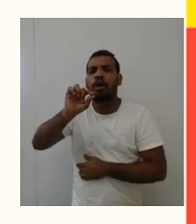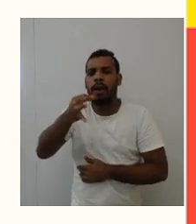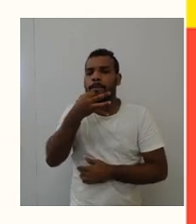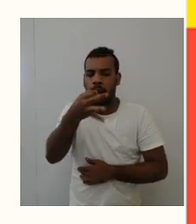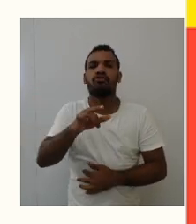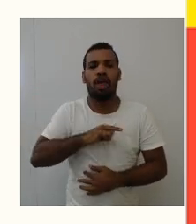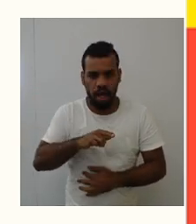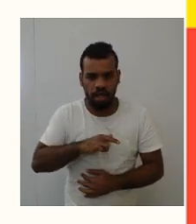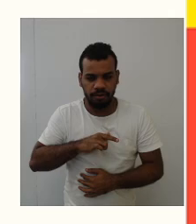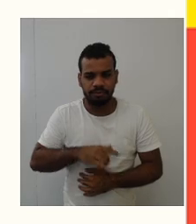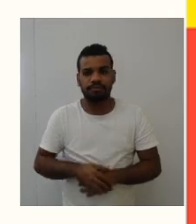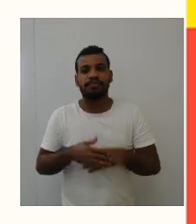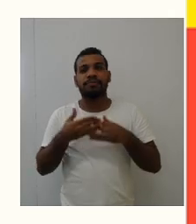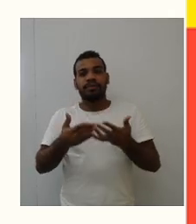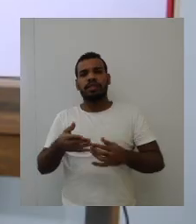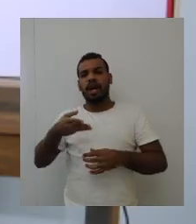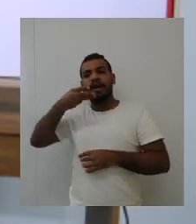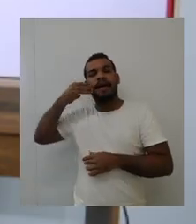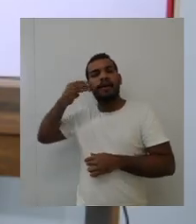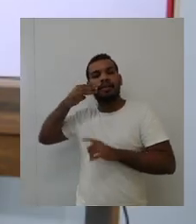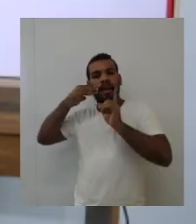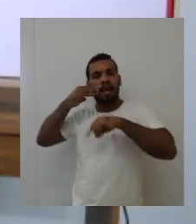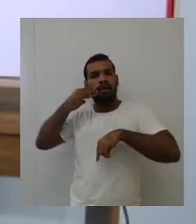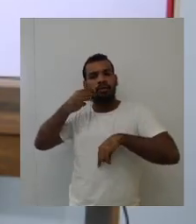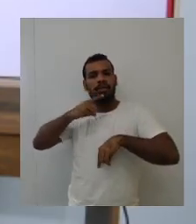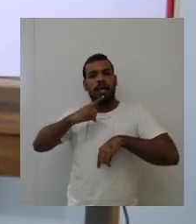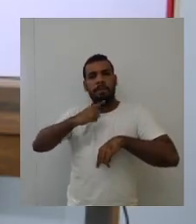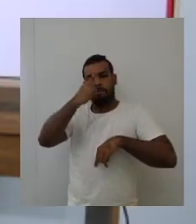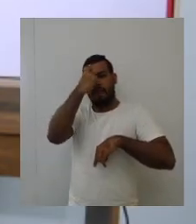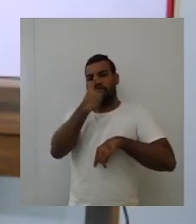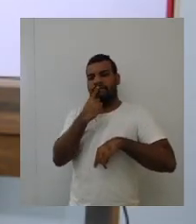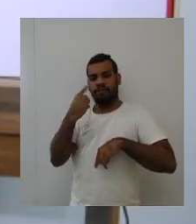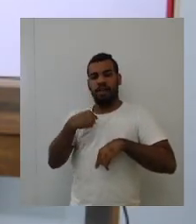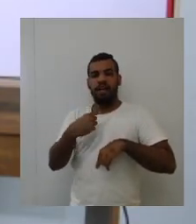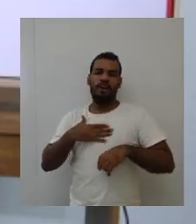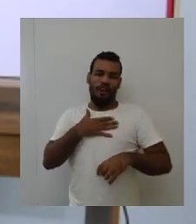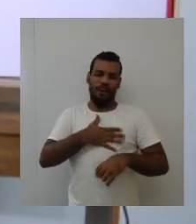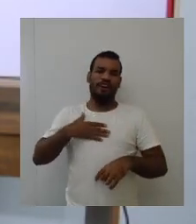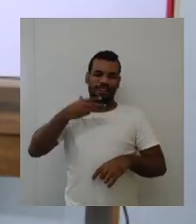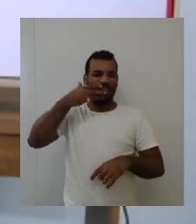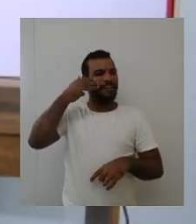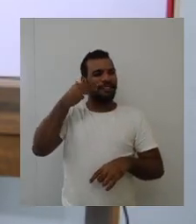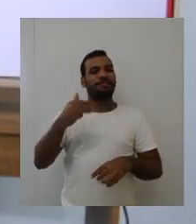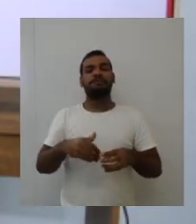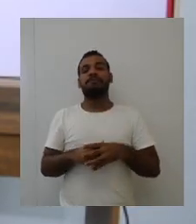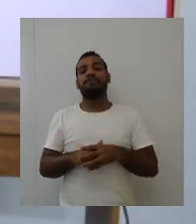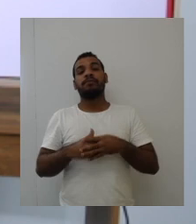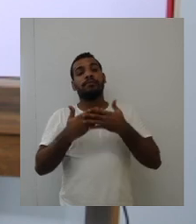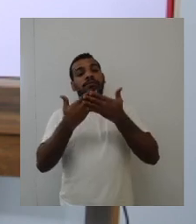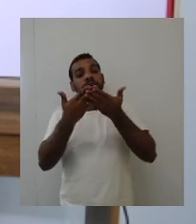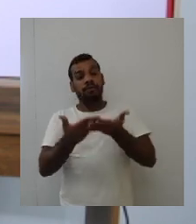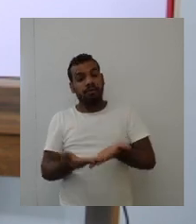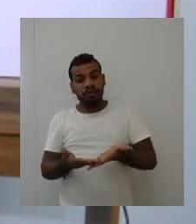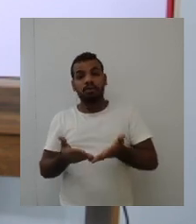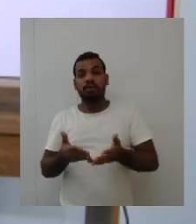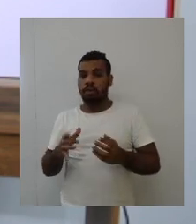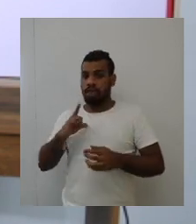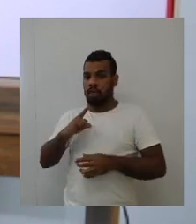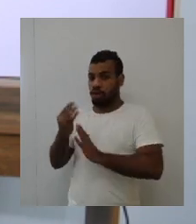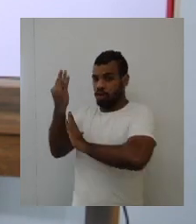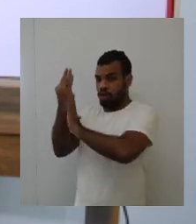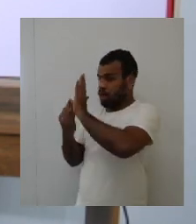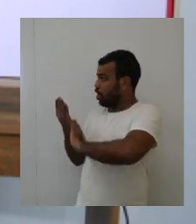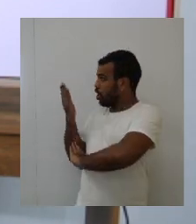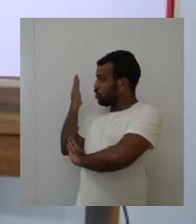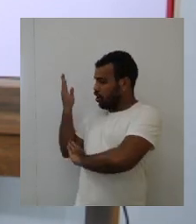O danado gato é um bicho de personalidade, né? Por isso que eu gosto de gato. Bom, e aí a gente tem no texto, e